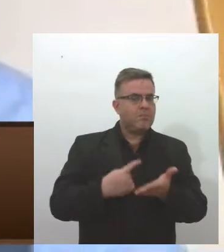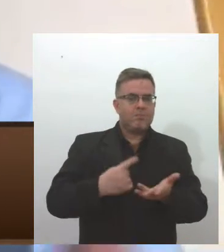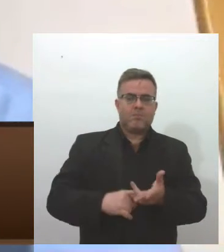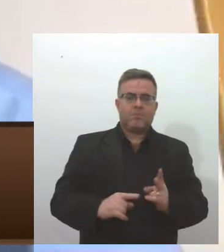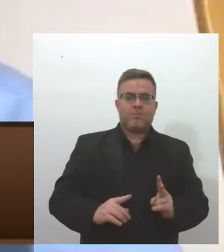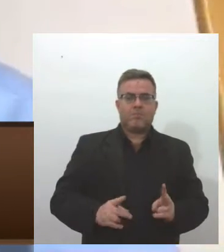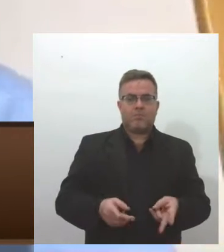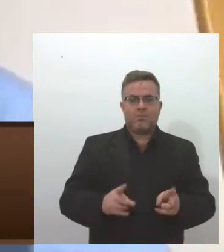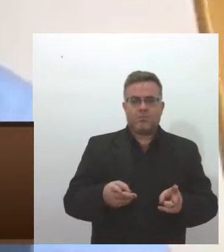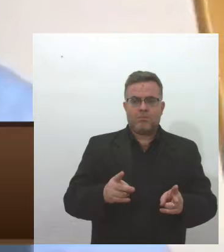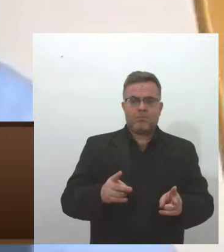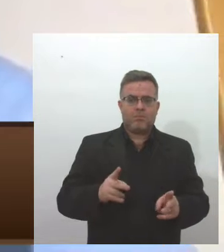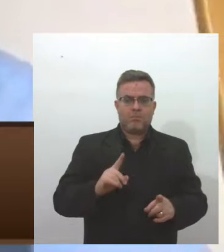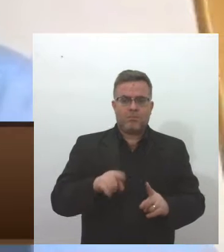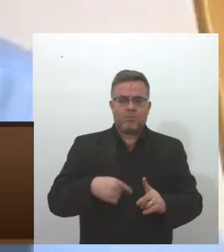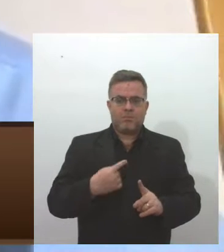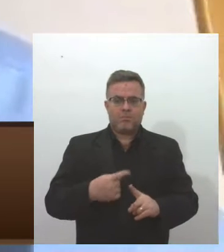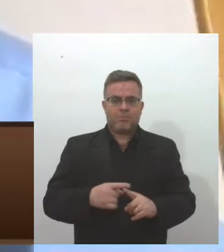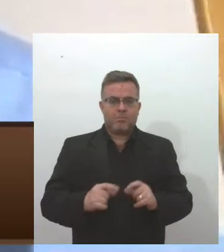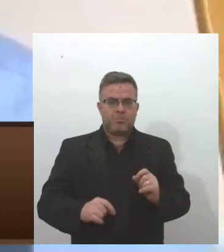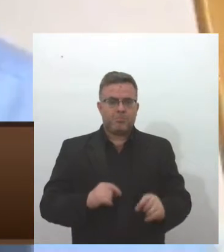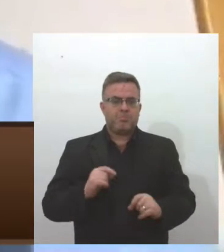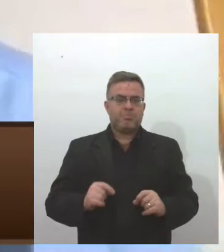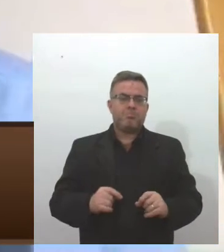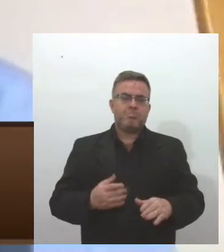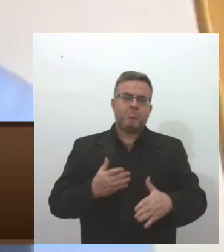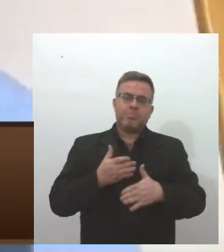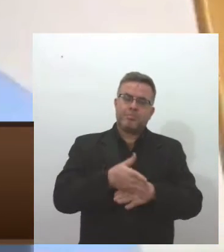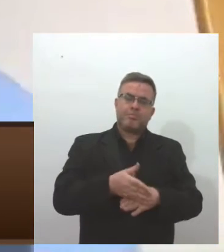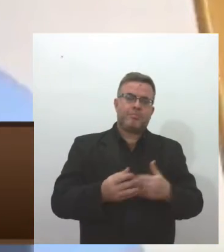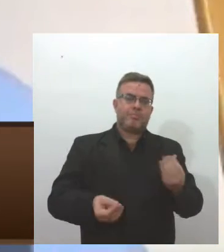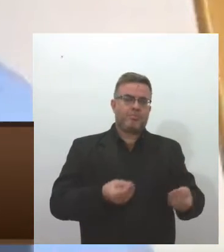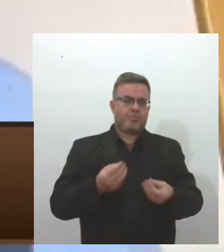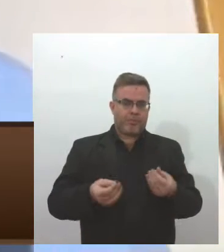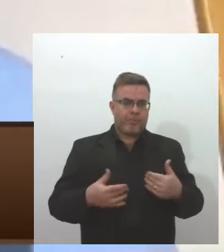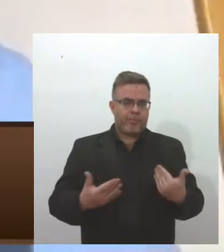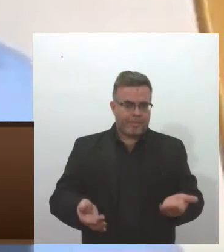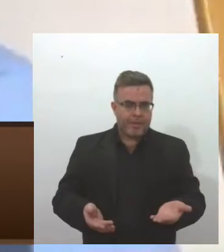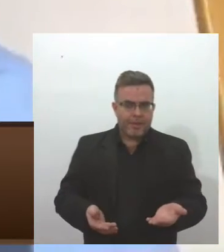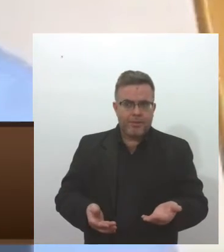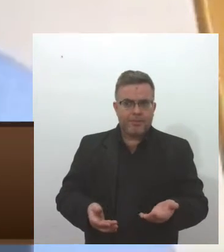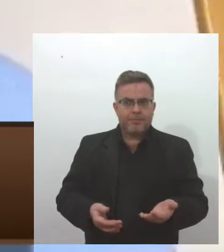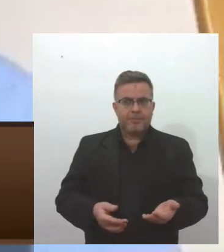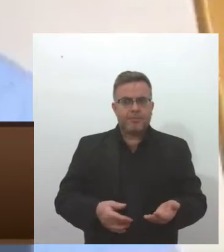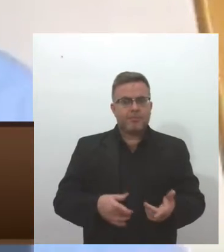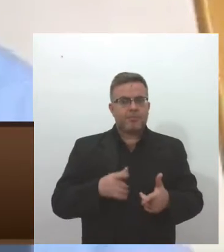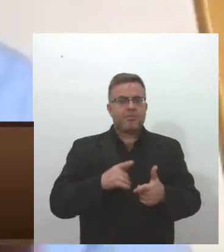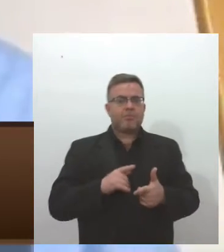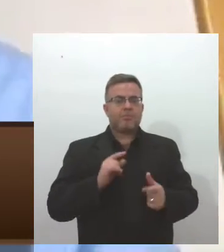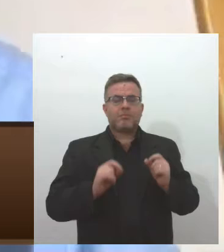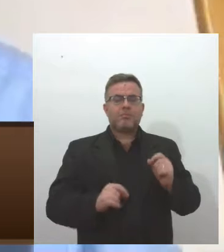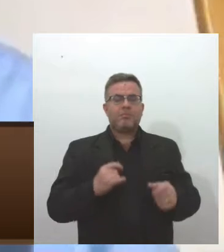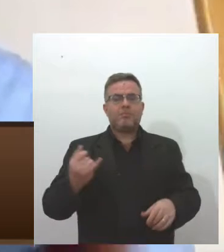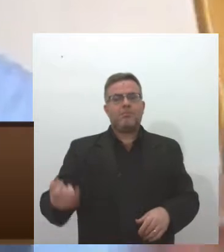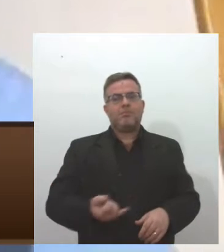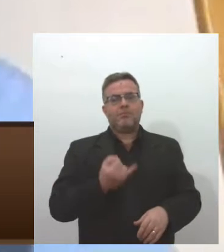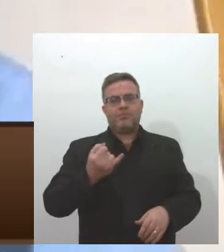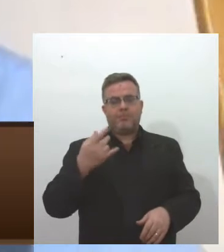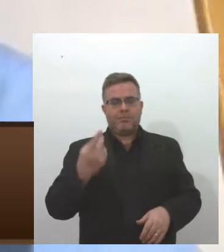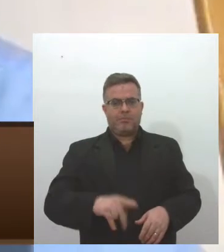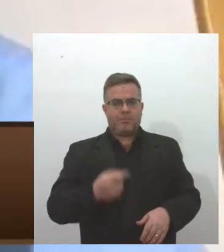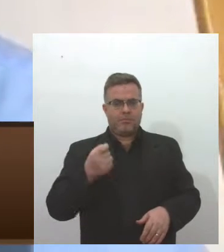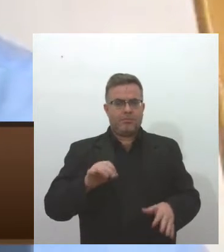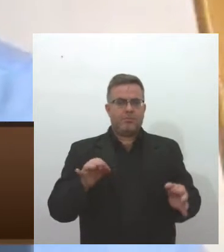incessantemente é buscar o diálogo e a intermediação desses entendimentos, porque o que é importante para Sergipe, o